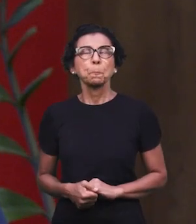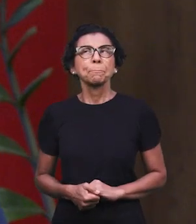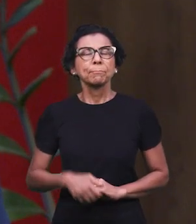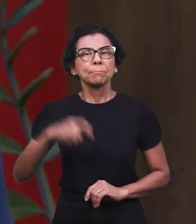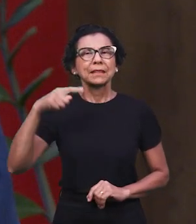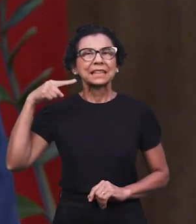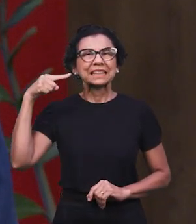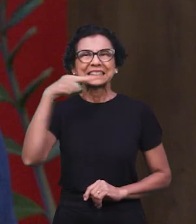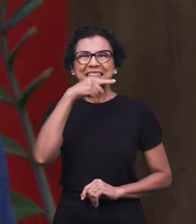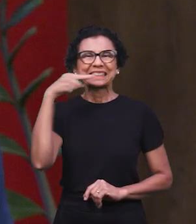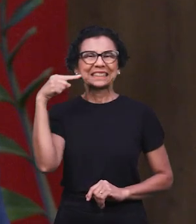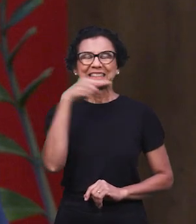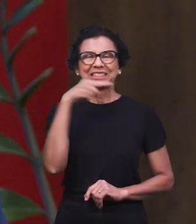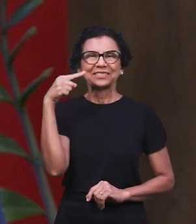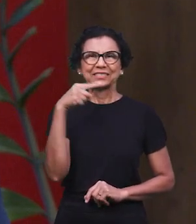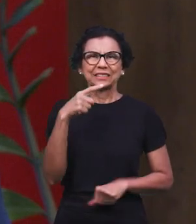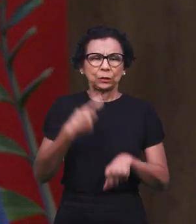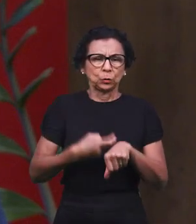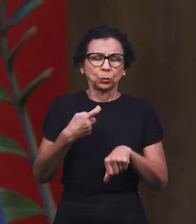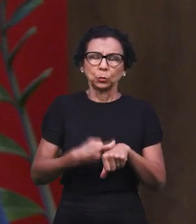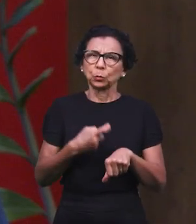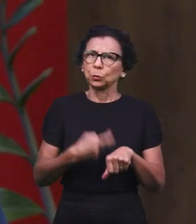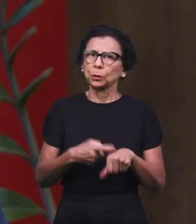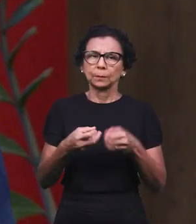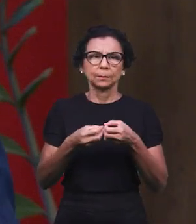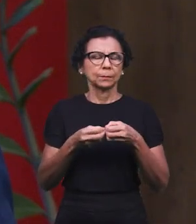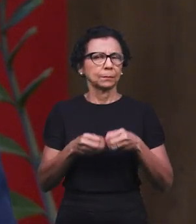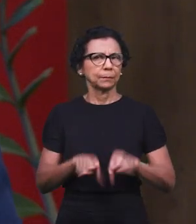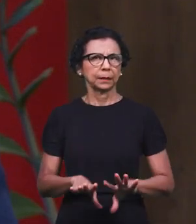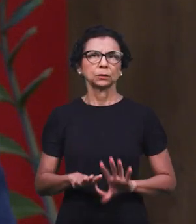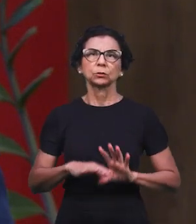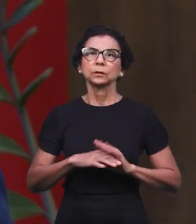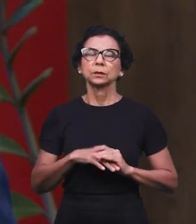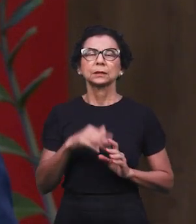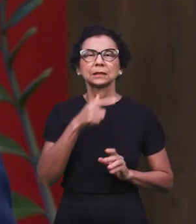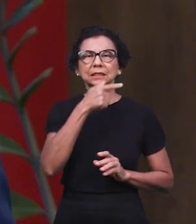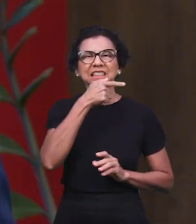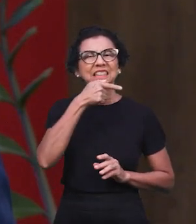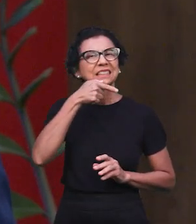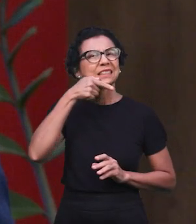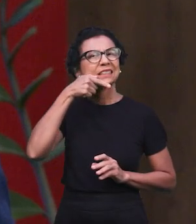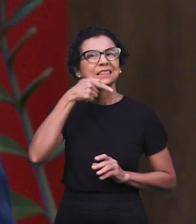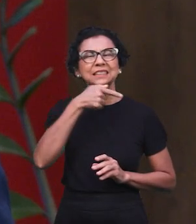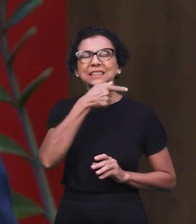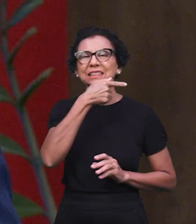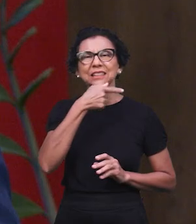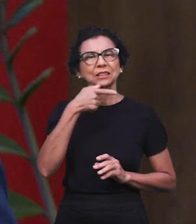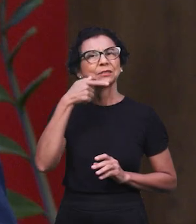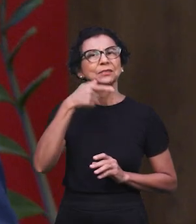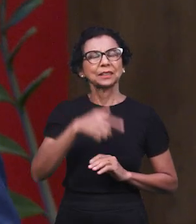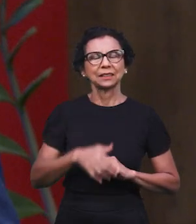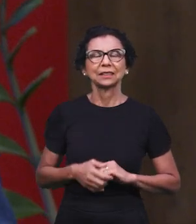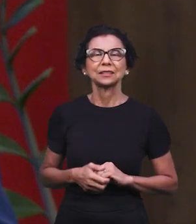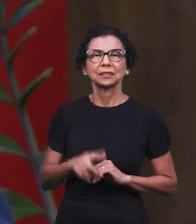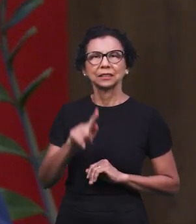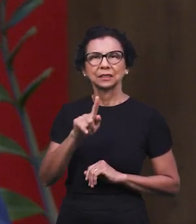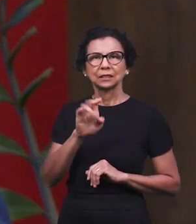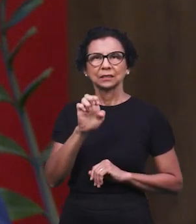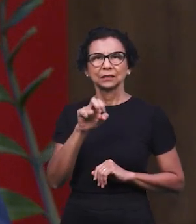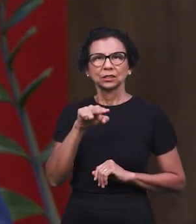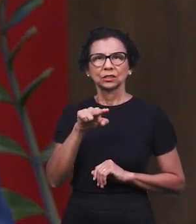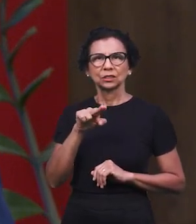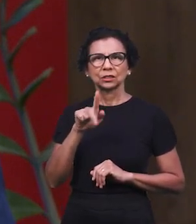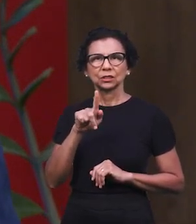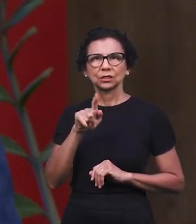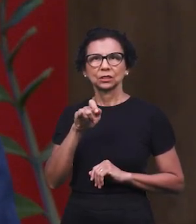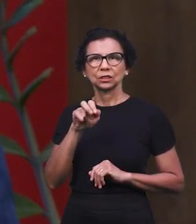prejudicando a gengiva, André. E isso é muito preocupante, porque a gengiva ela dá sinais de que algo não está indo